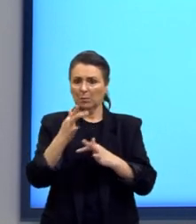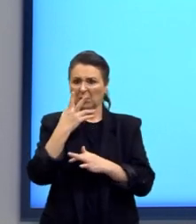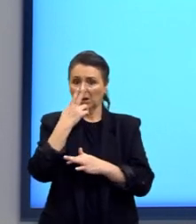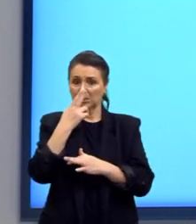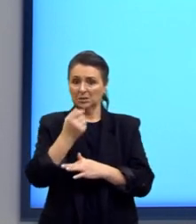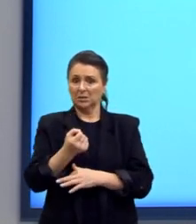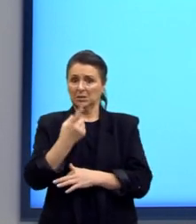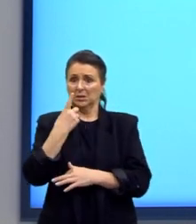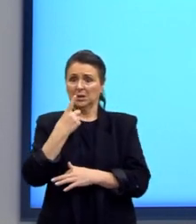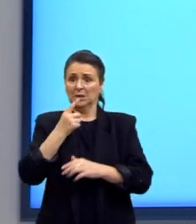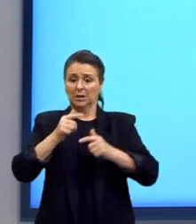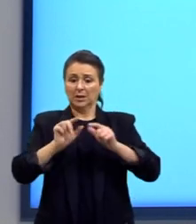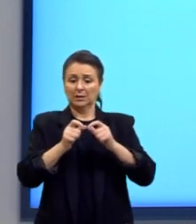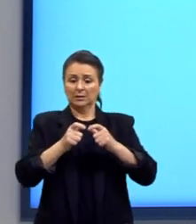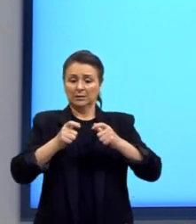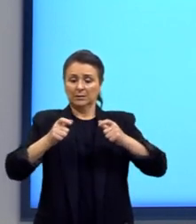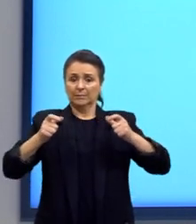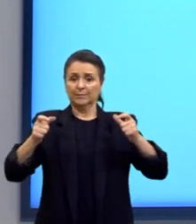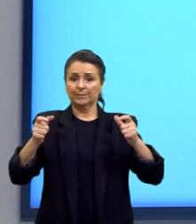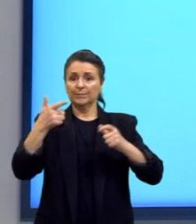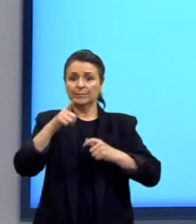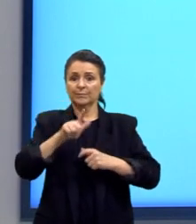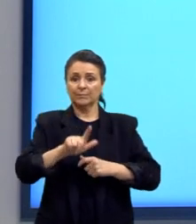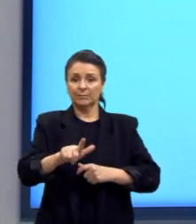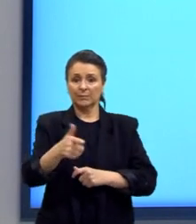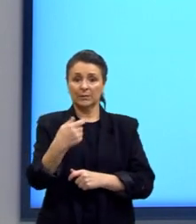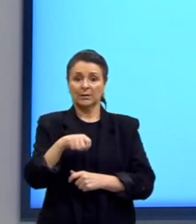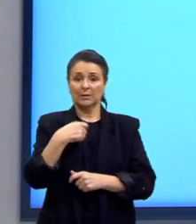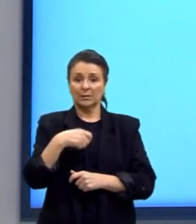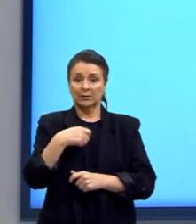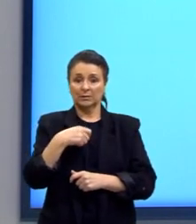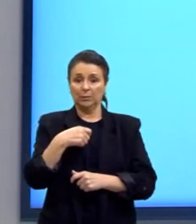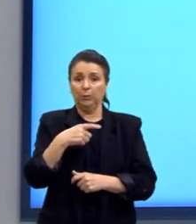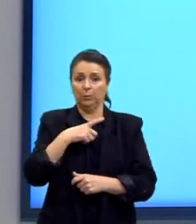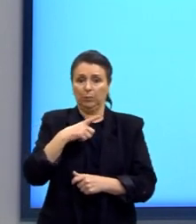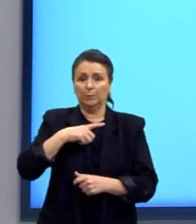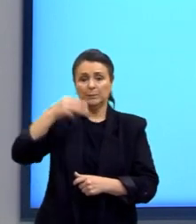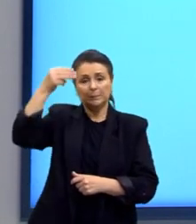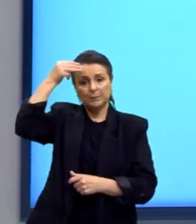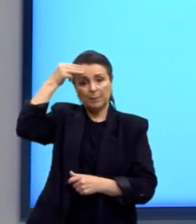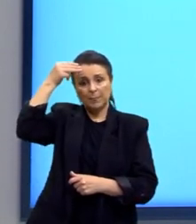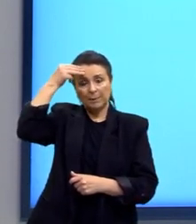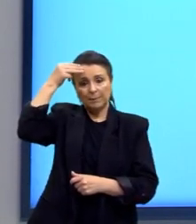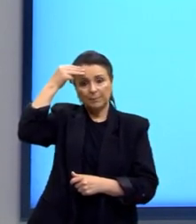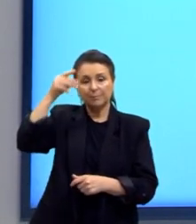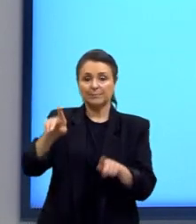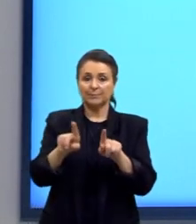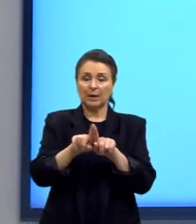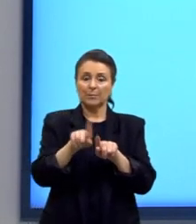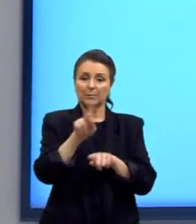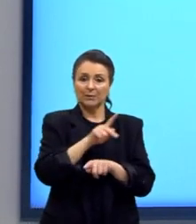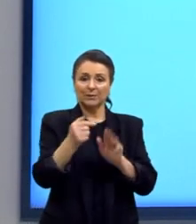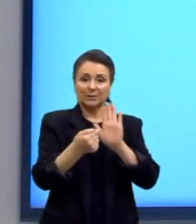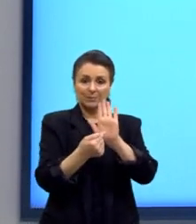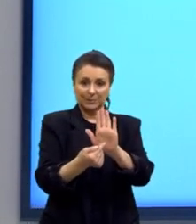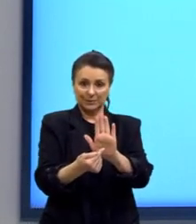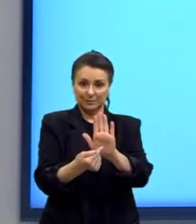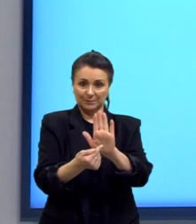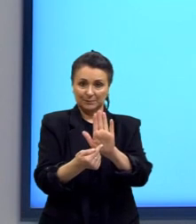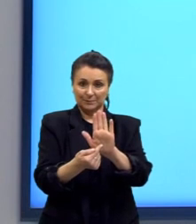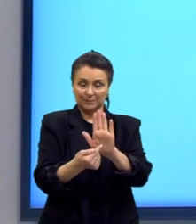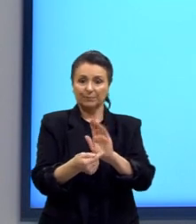não é uma fórmula pouco maior novamente Não precisa ser memorizada mas eu trouxe para mostrar para vocês